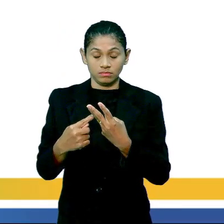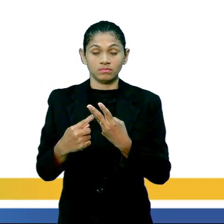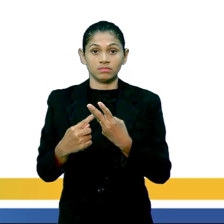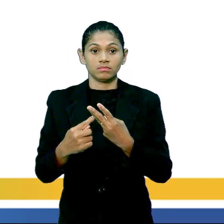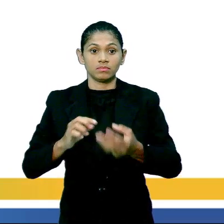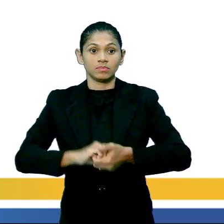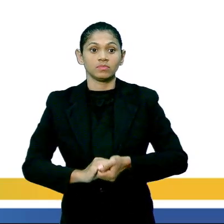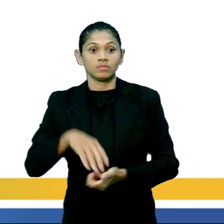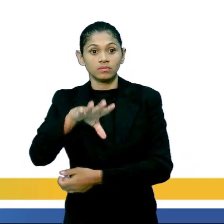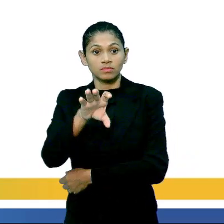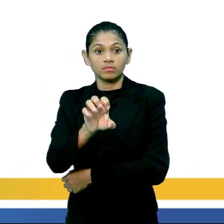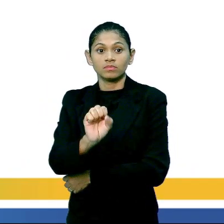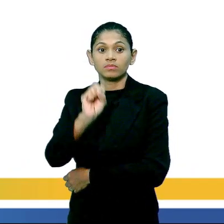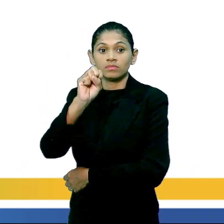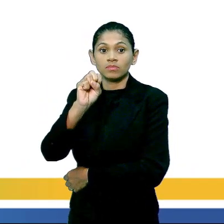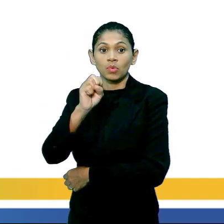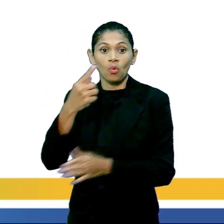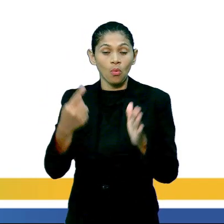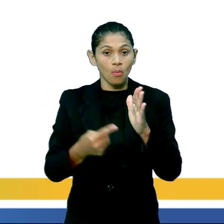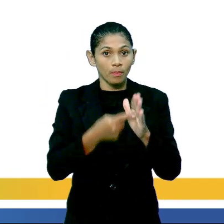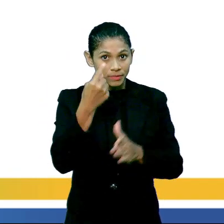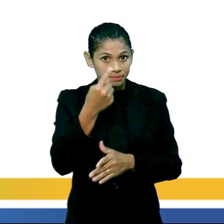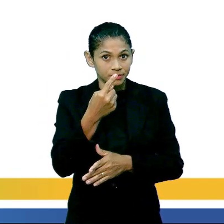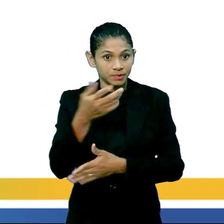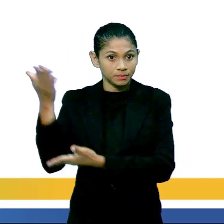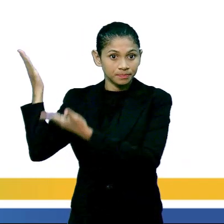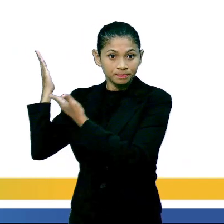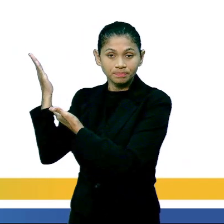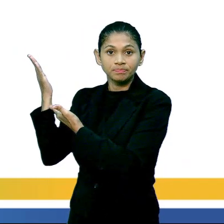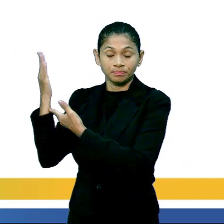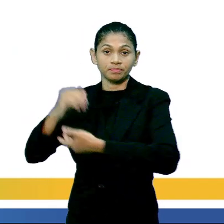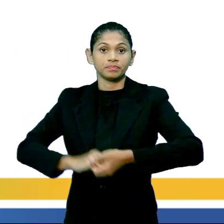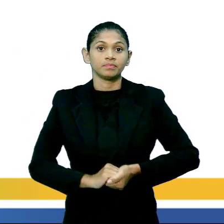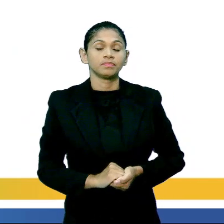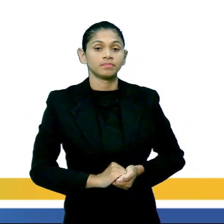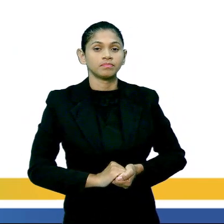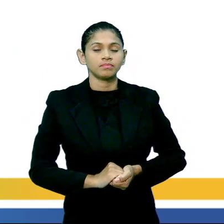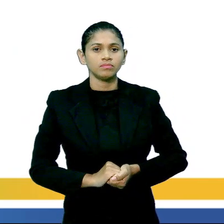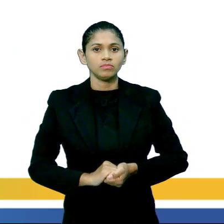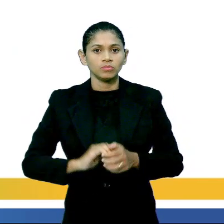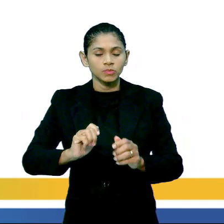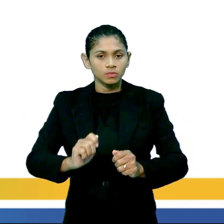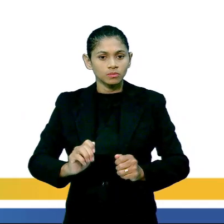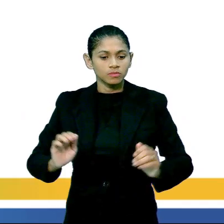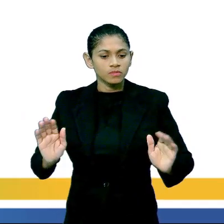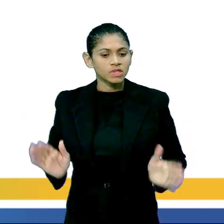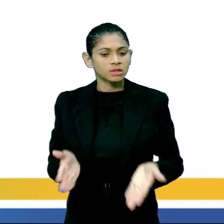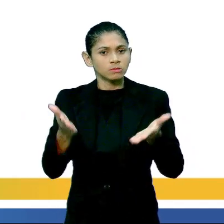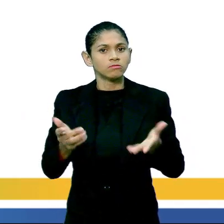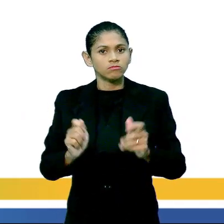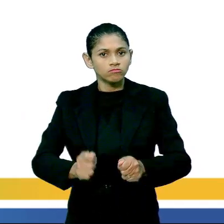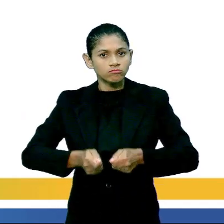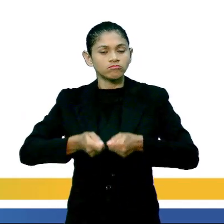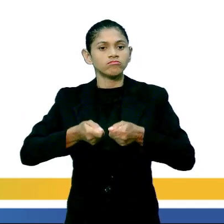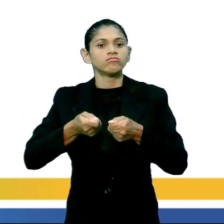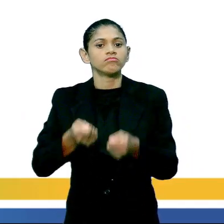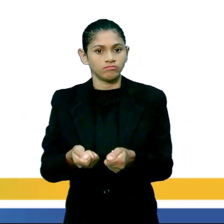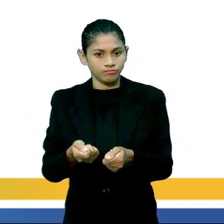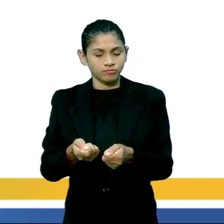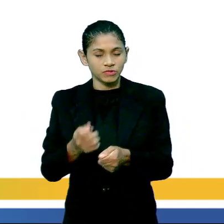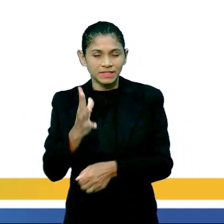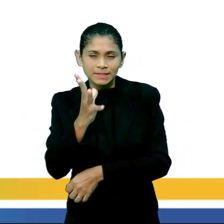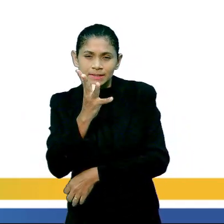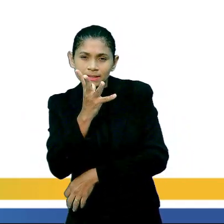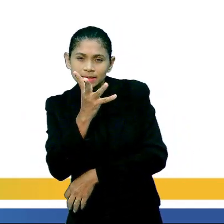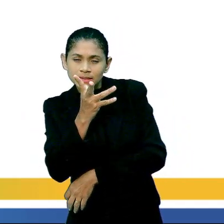Os emancipacionistas, no caso, os emancipacionistas, eles defendiam a extinção lenta e gradual da